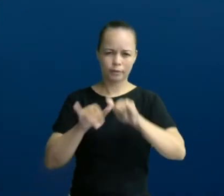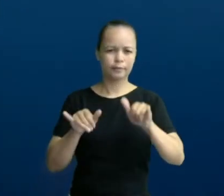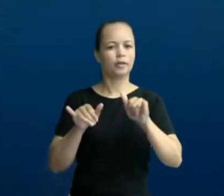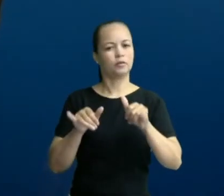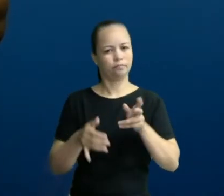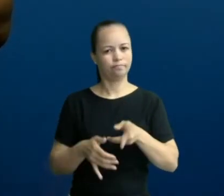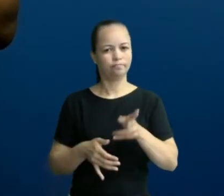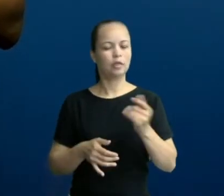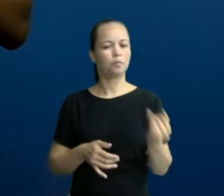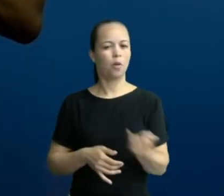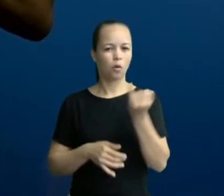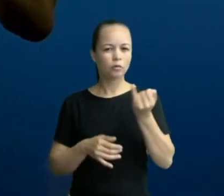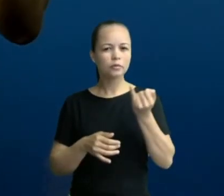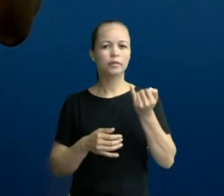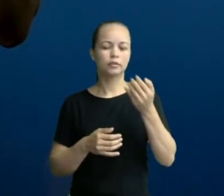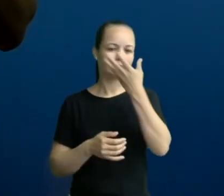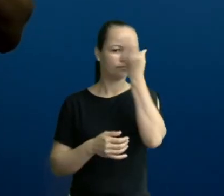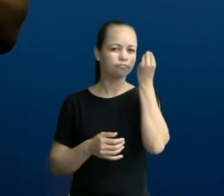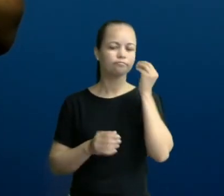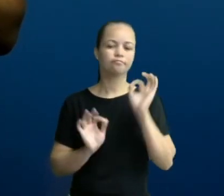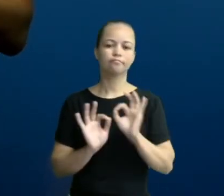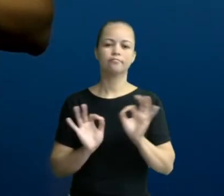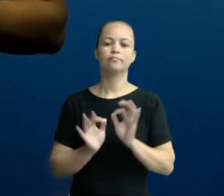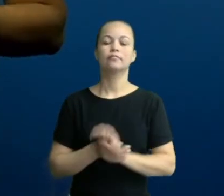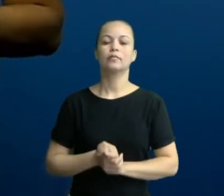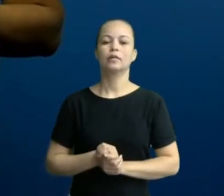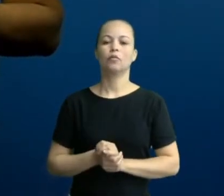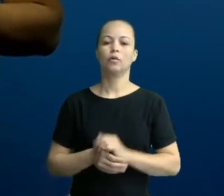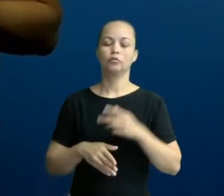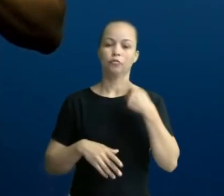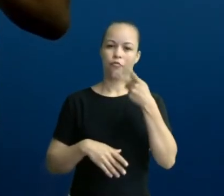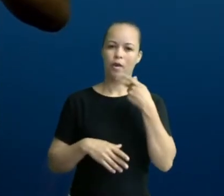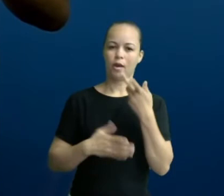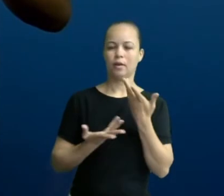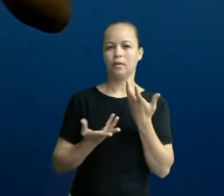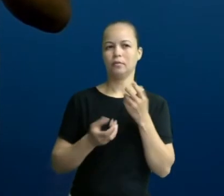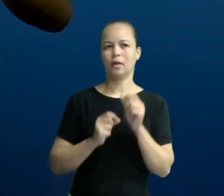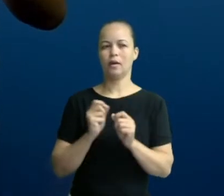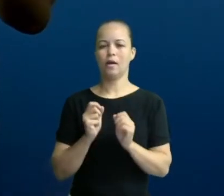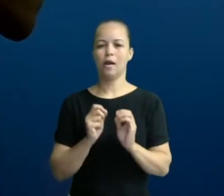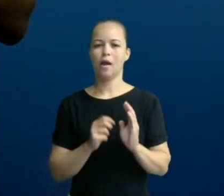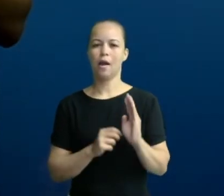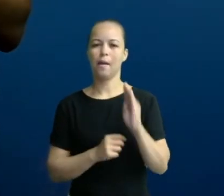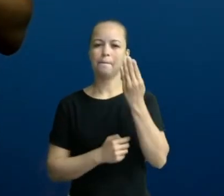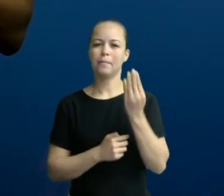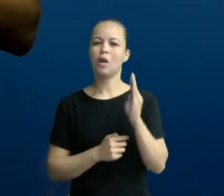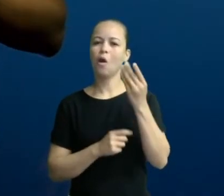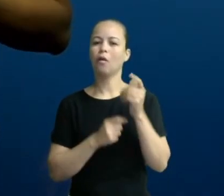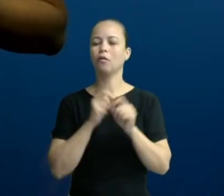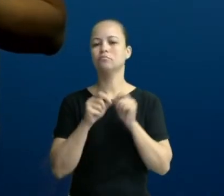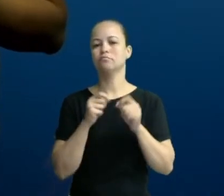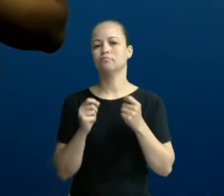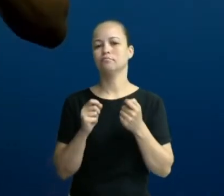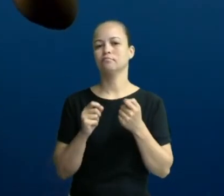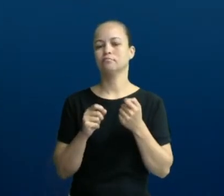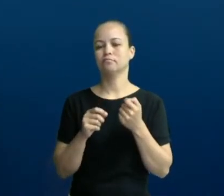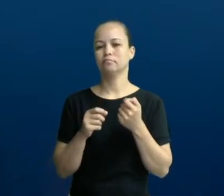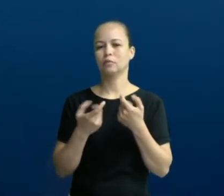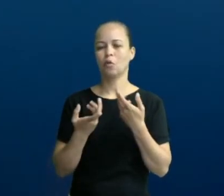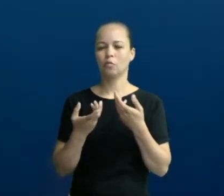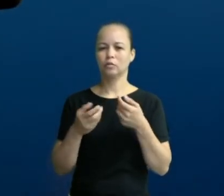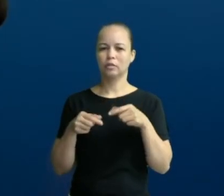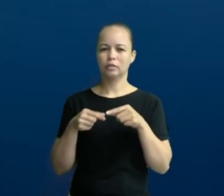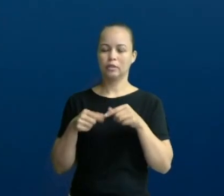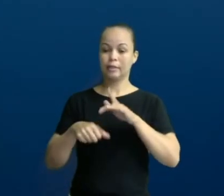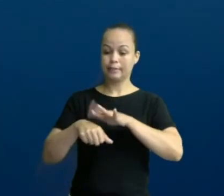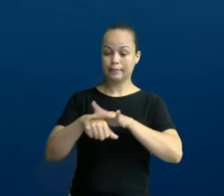relevância gigantesca. Tanto quando se fala na questão biológica, né, na questão de entender a ecologia desses organismos, mas, acima de tudo, por uma questão